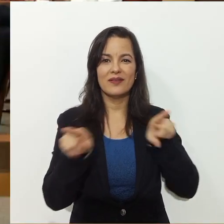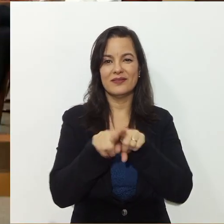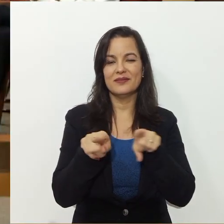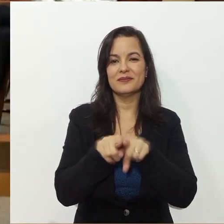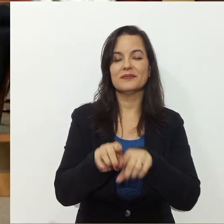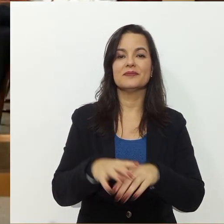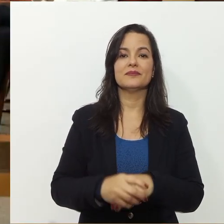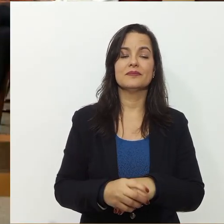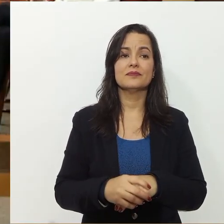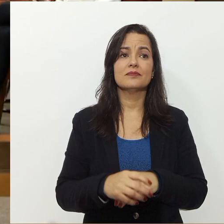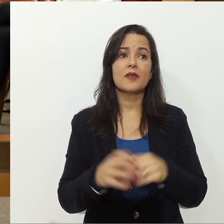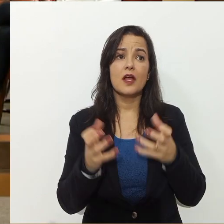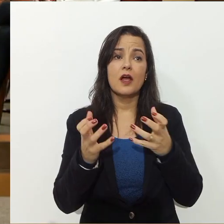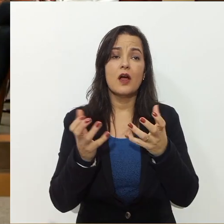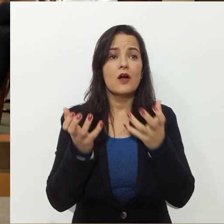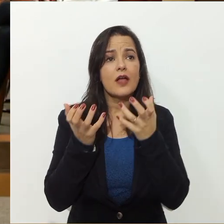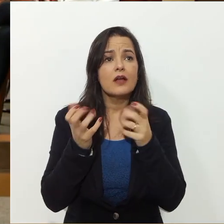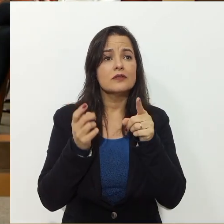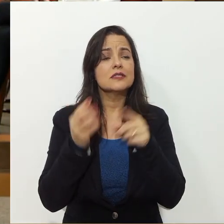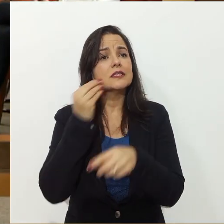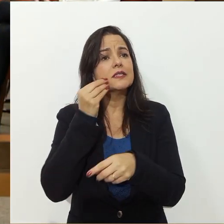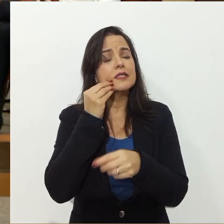tentasse mostrar para a gente